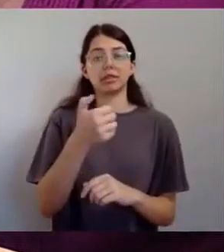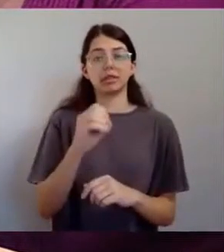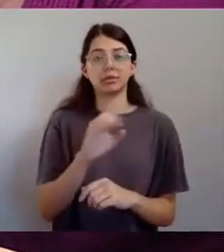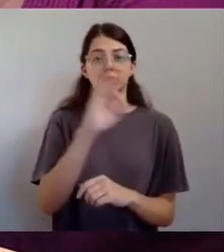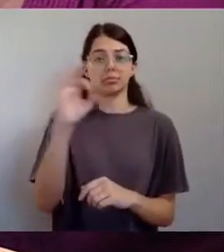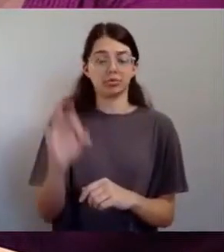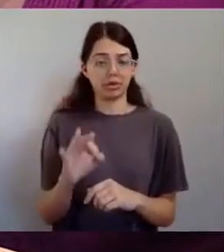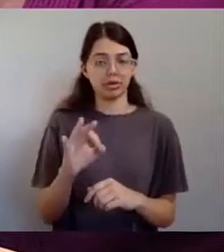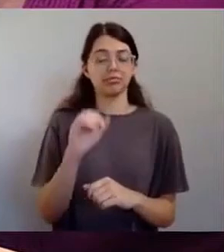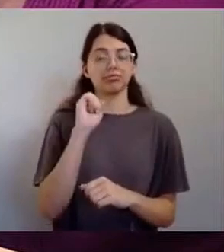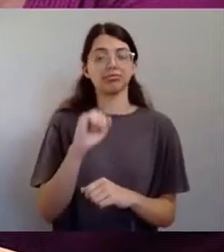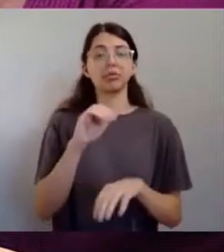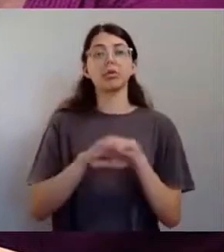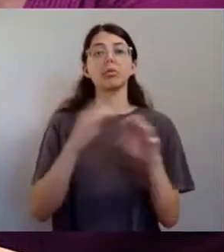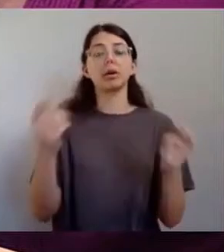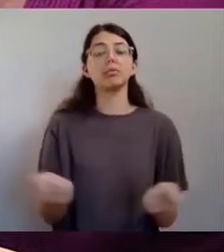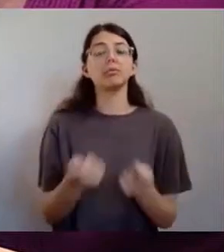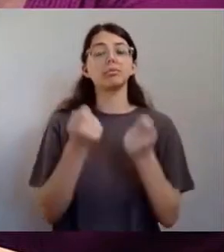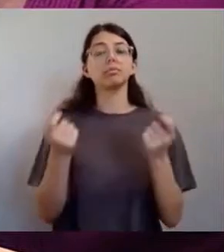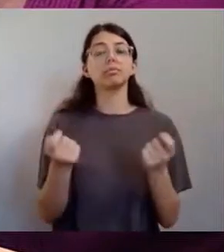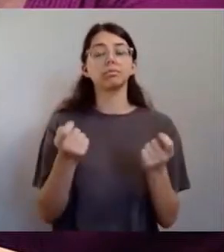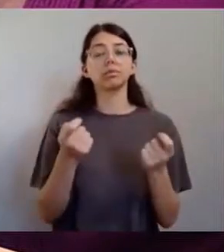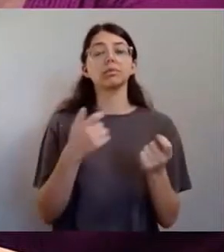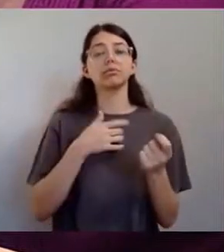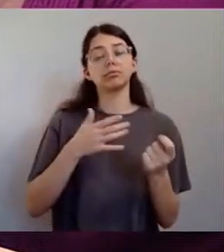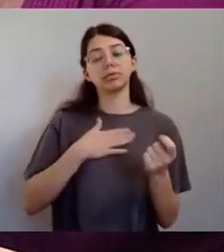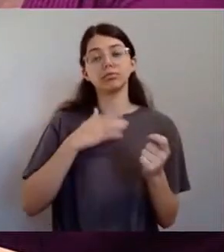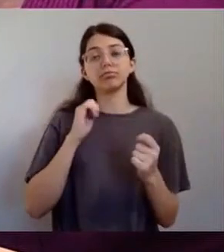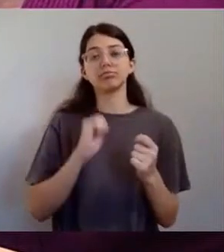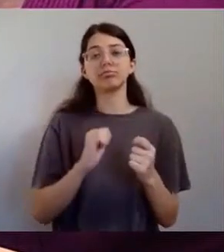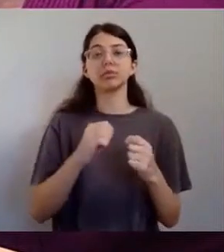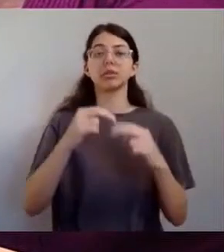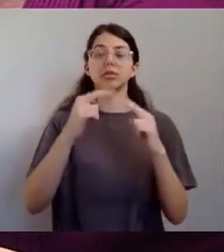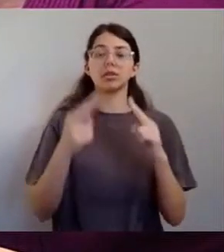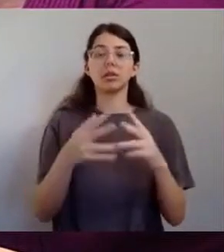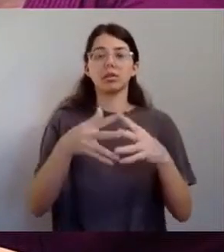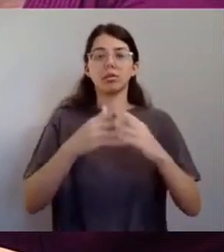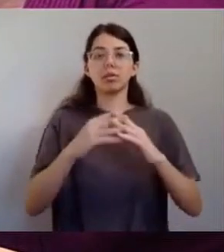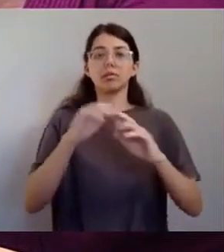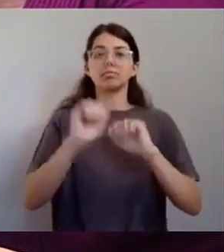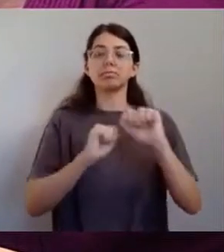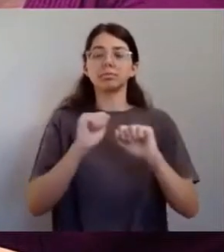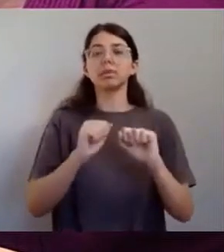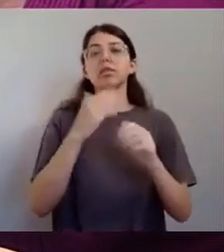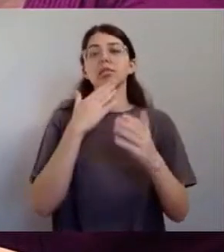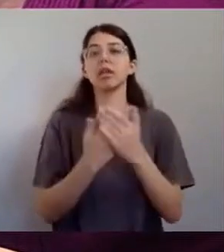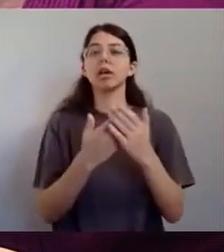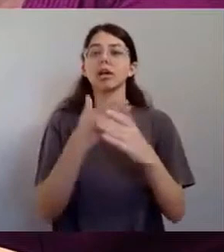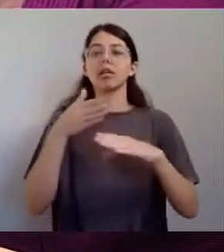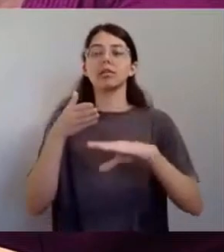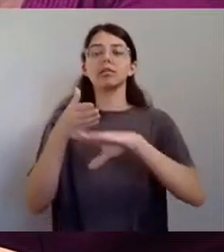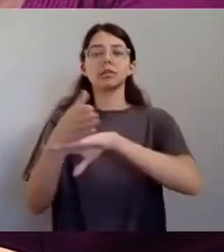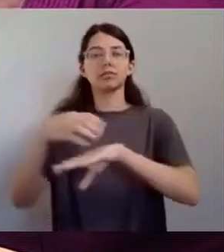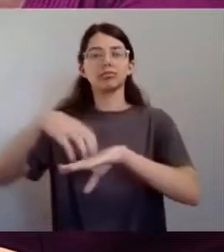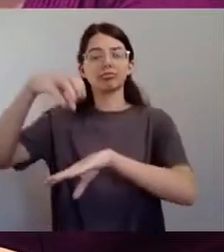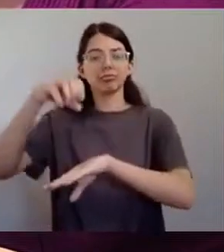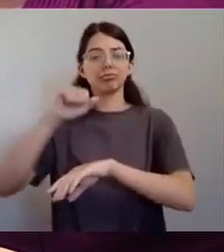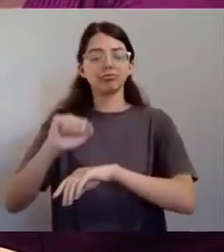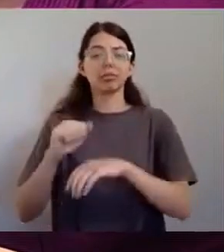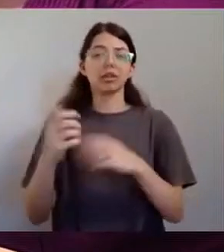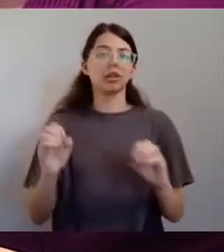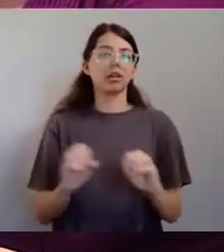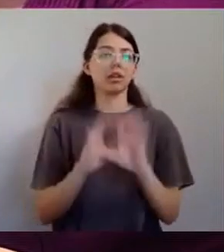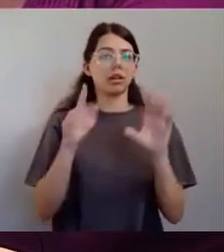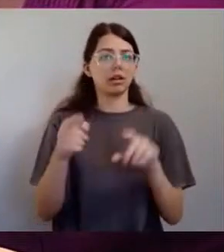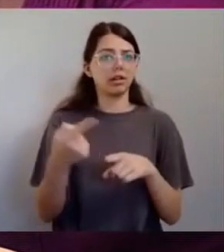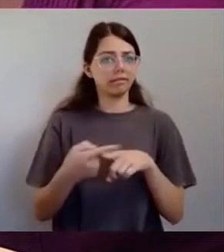porque o promotor vai reforçar a estrutura de uma ponte que permite depois o acesso ao próprio loteamento. Parece-me óbvio que também ele é interessado na